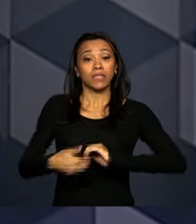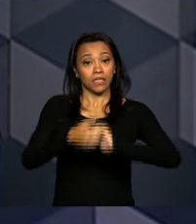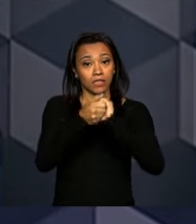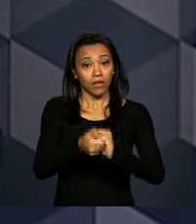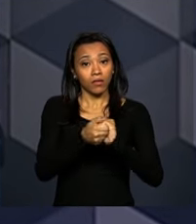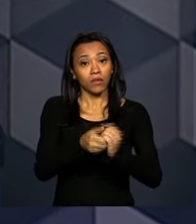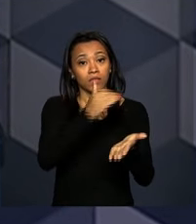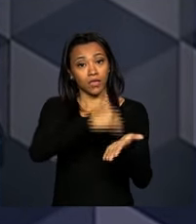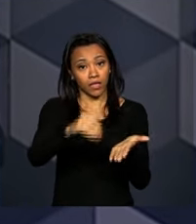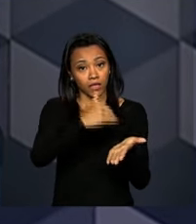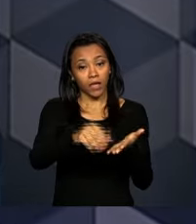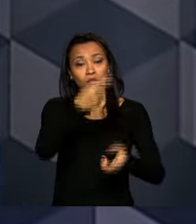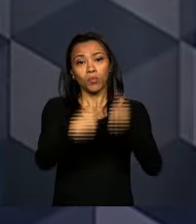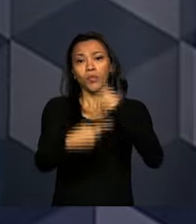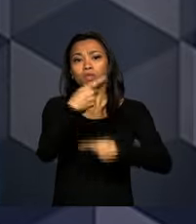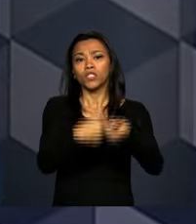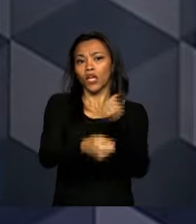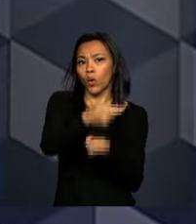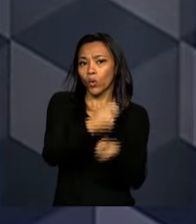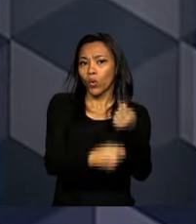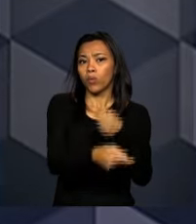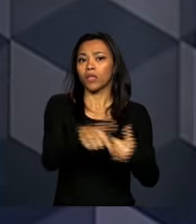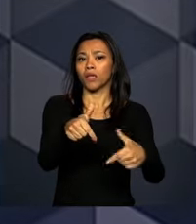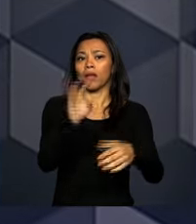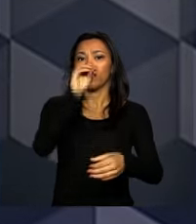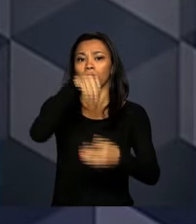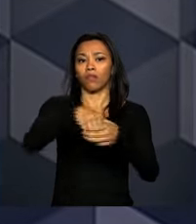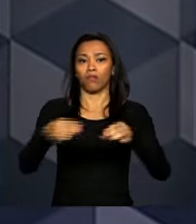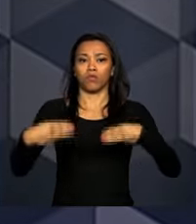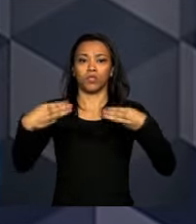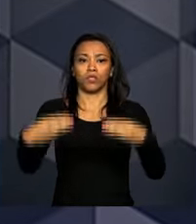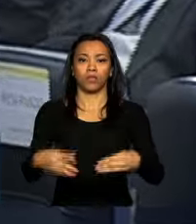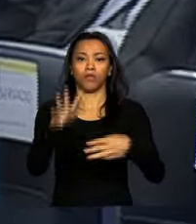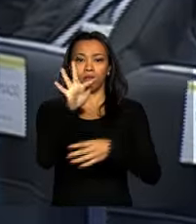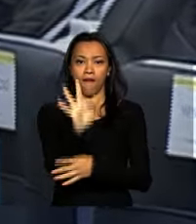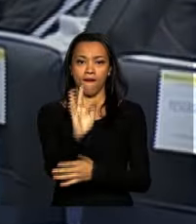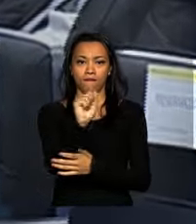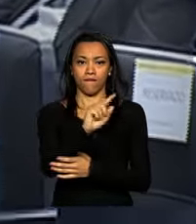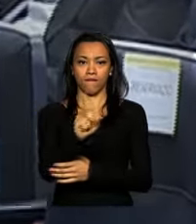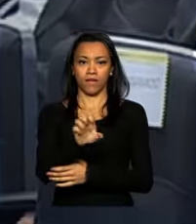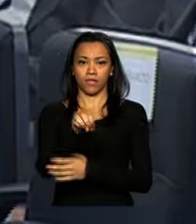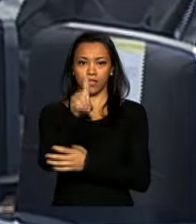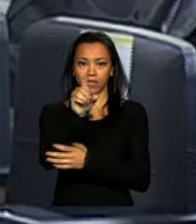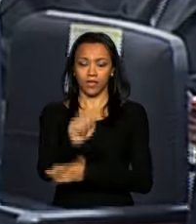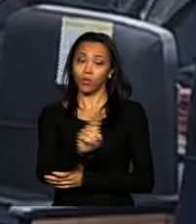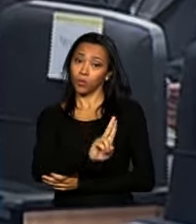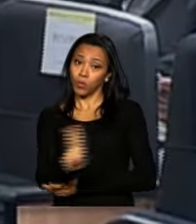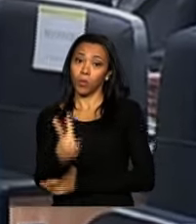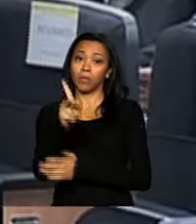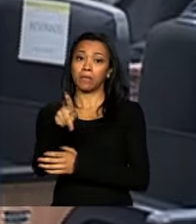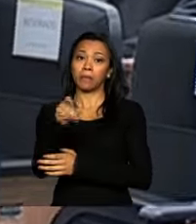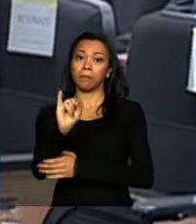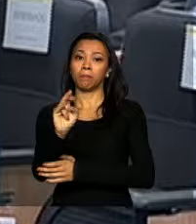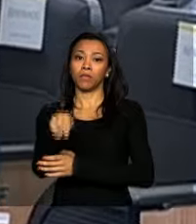de Política Econômica do Ministério da Fazenda, nosso companheiro João Pinto Rabelo